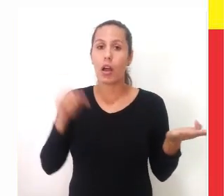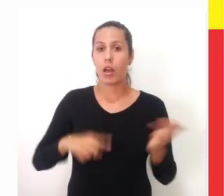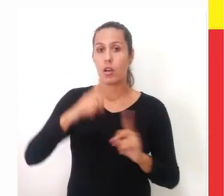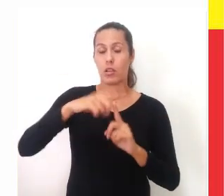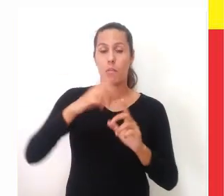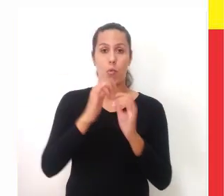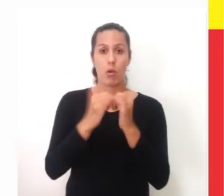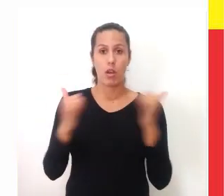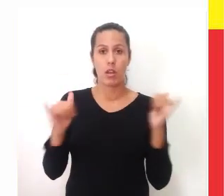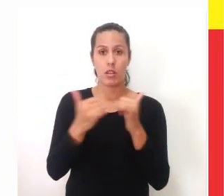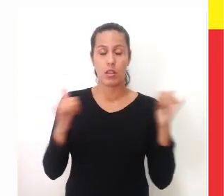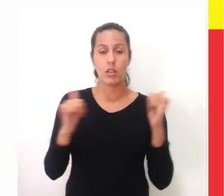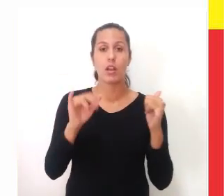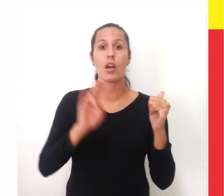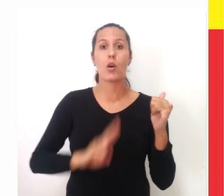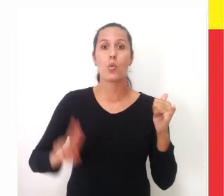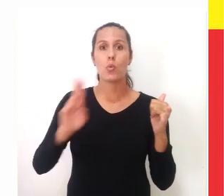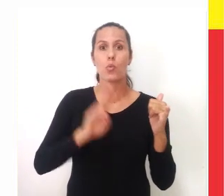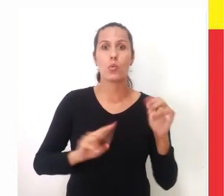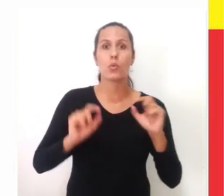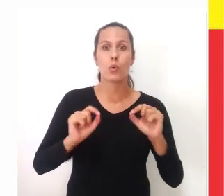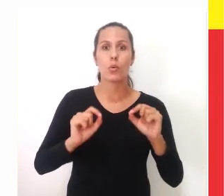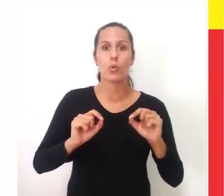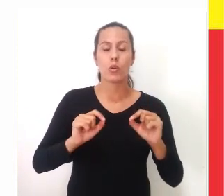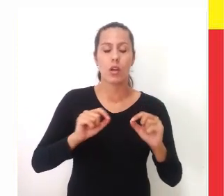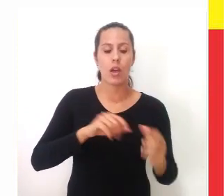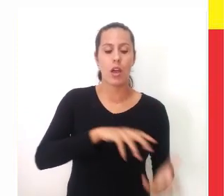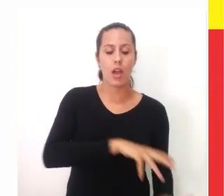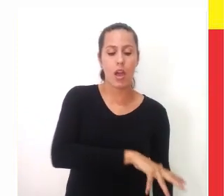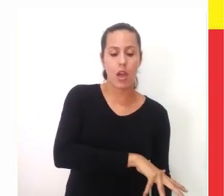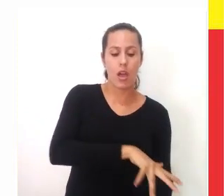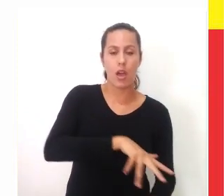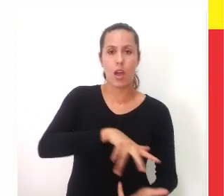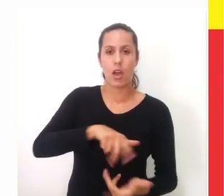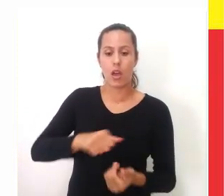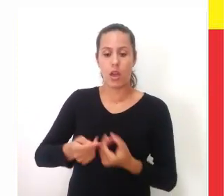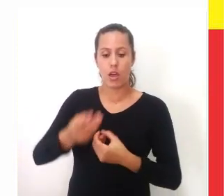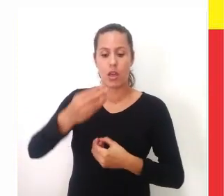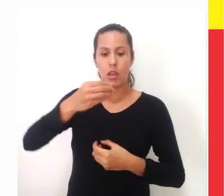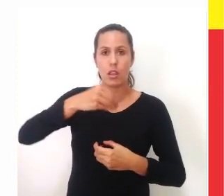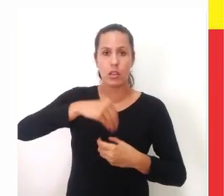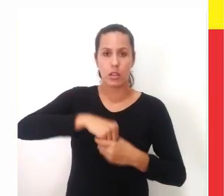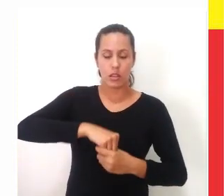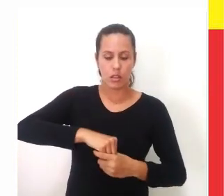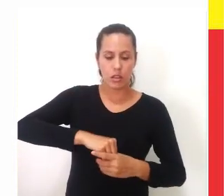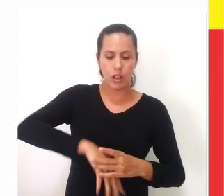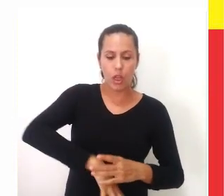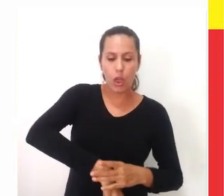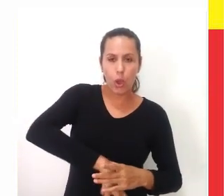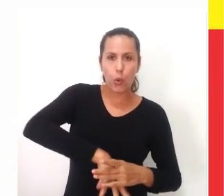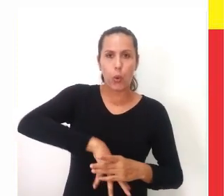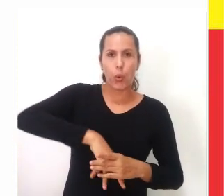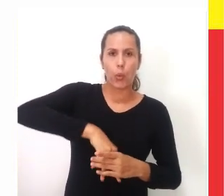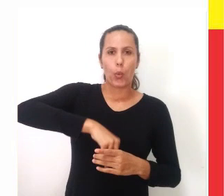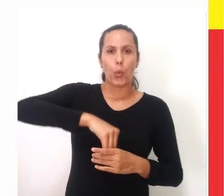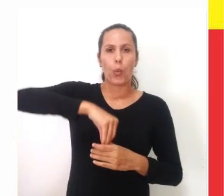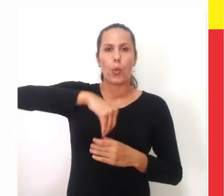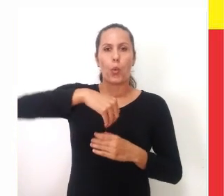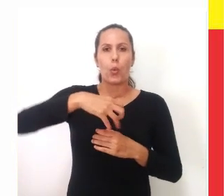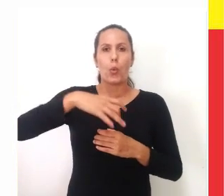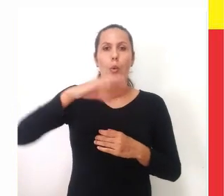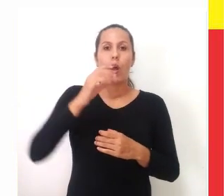energia é essa, Dantas? É a energia que utiliza o vapor, a água